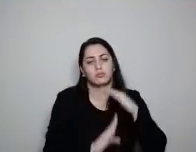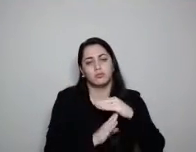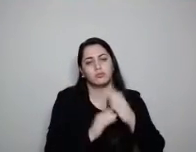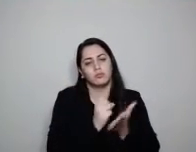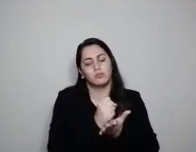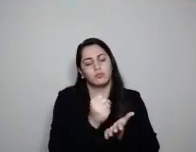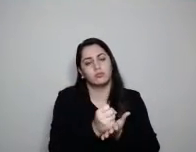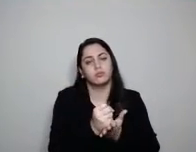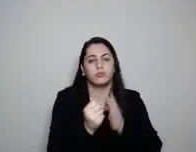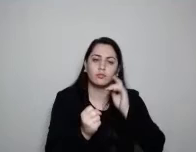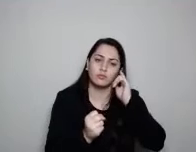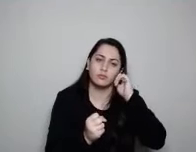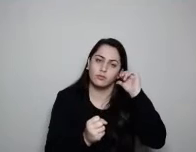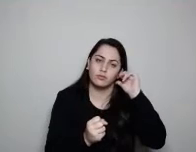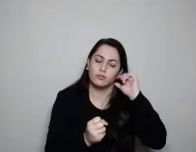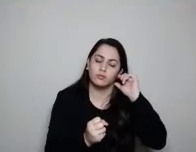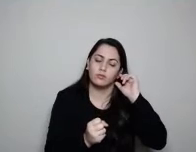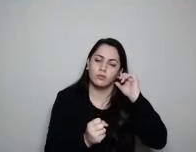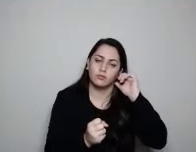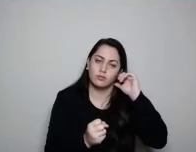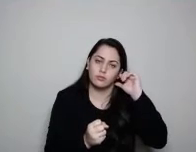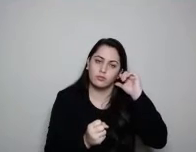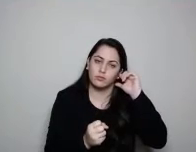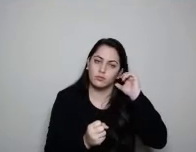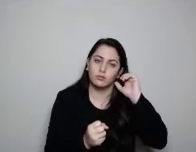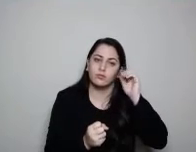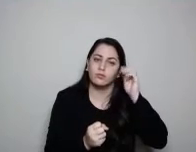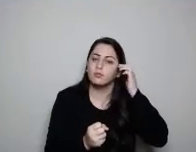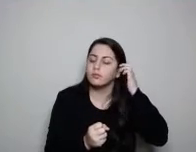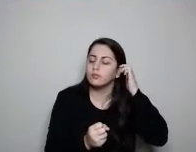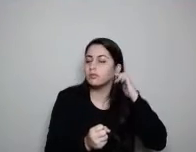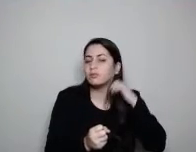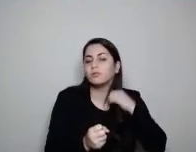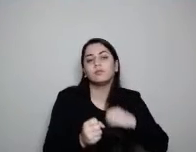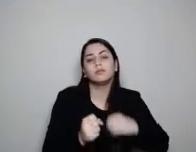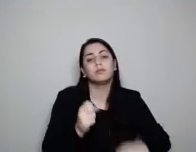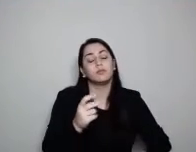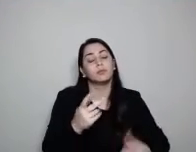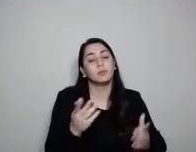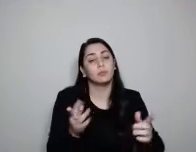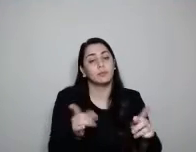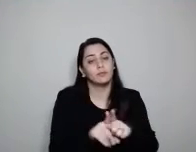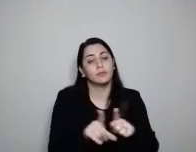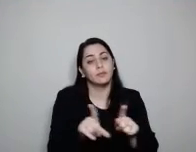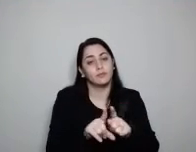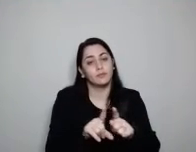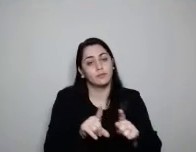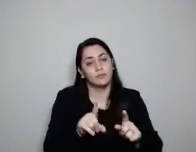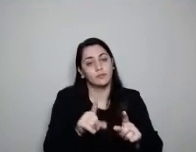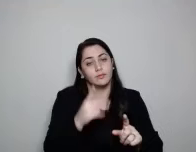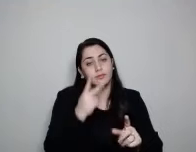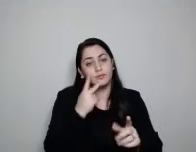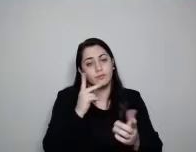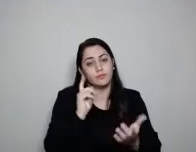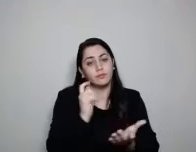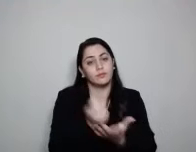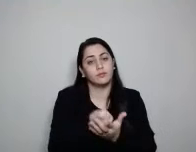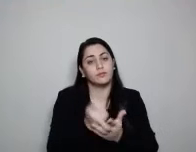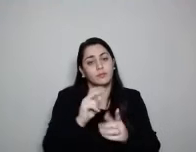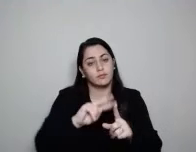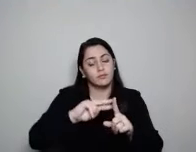Quanto à repetição do em dobro, né, do pagamento em dobro dos juros cobrados, também não deve prosperar em razão